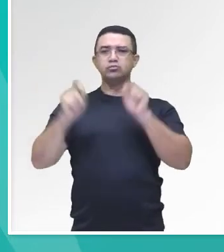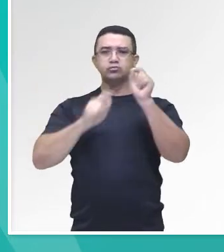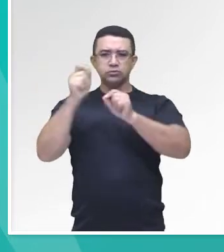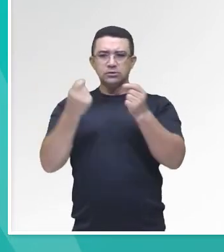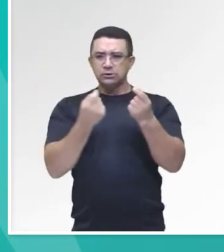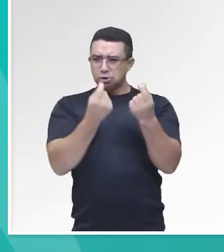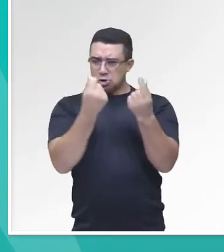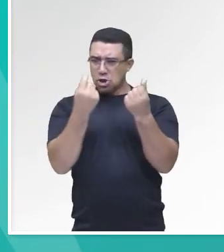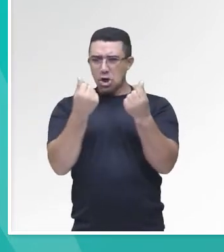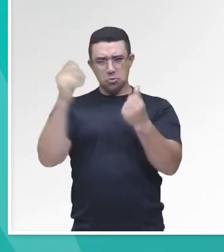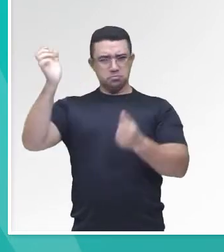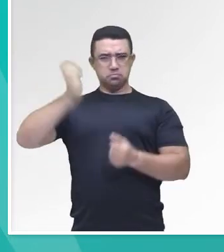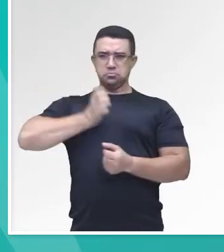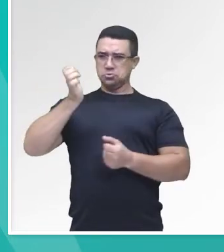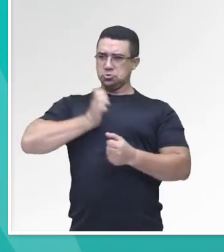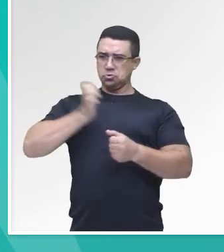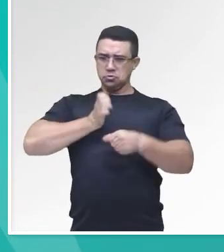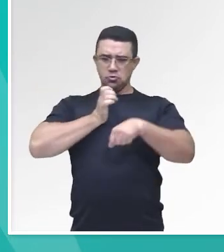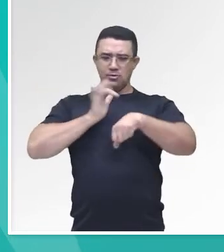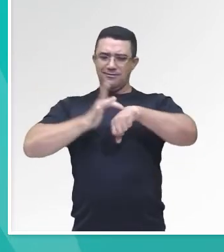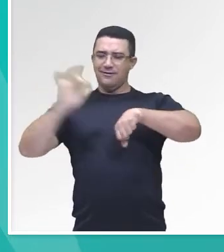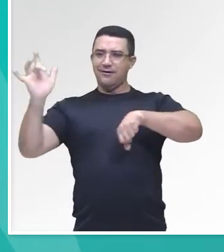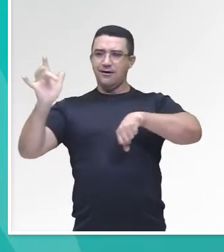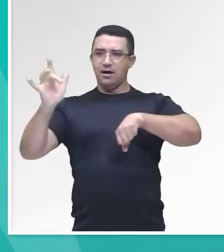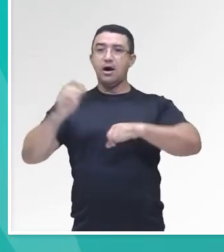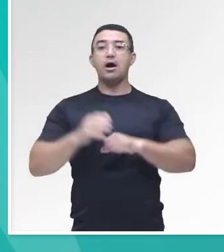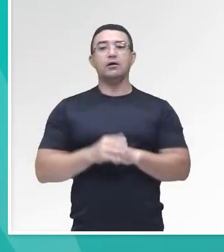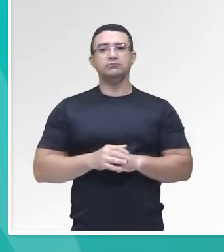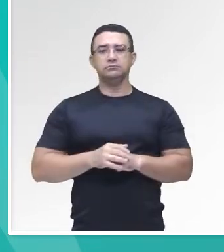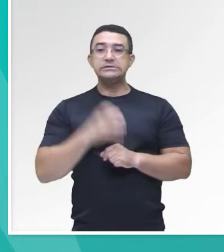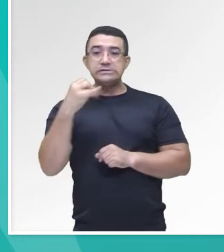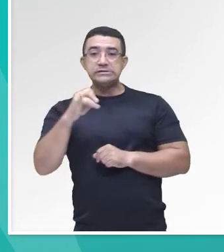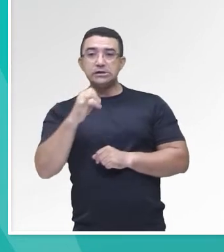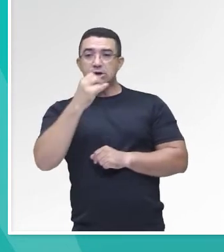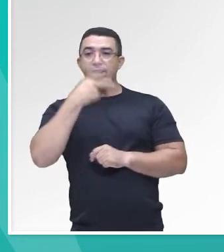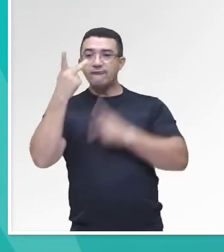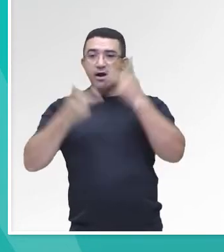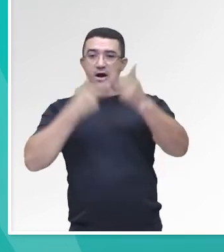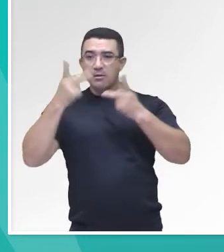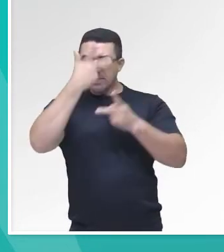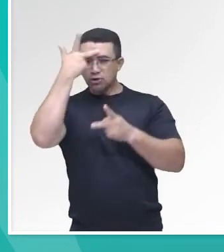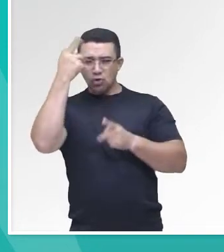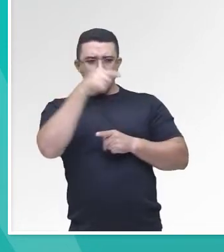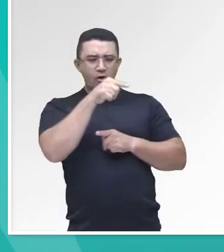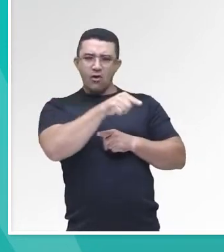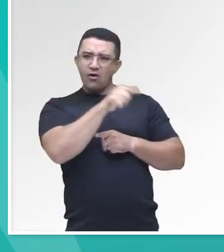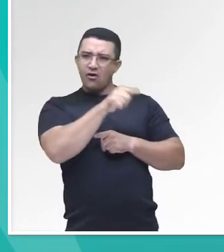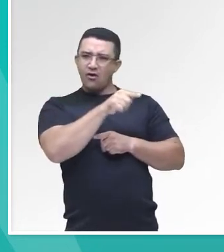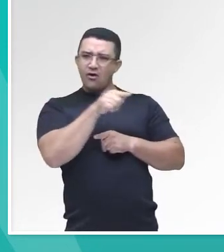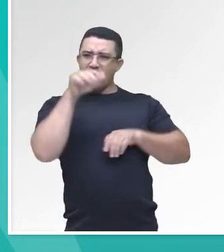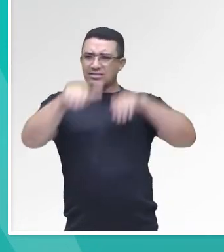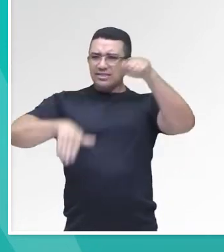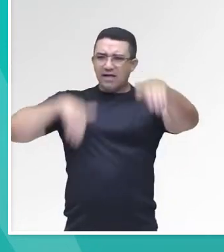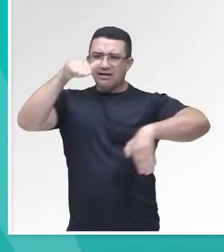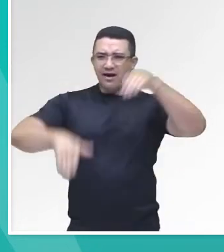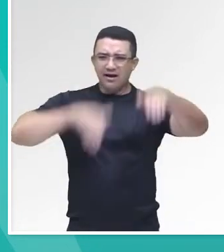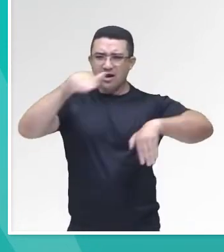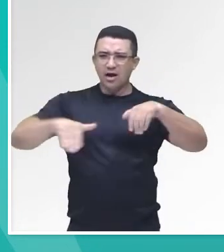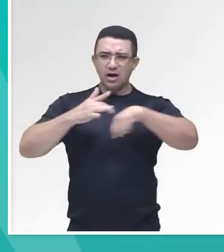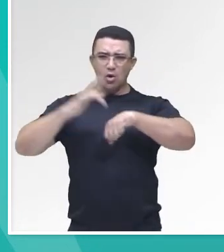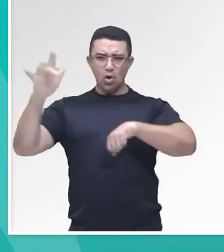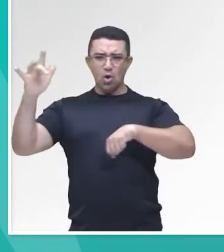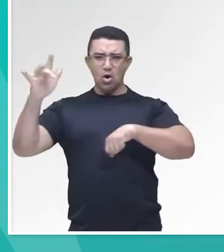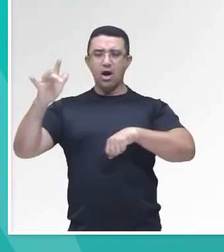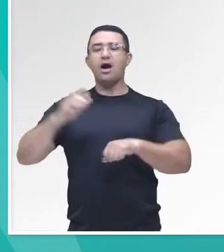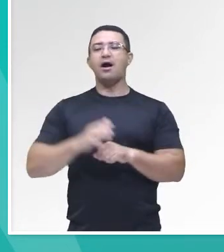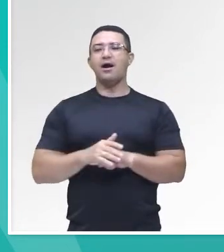né? Então, aqui, se eu digo que alguém nada em ouro, é porque ela vive na riqueza, né? Ela